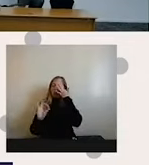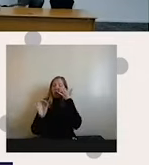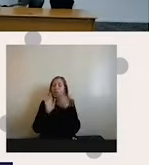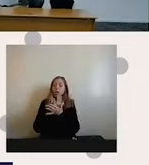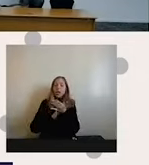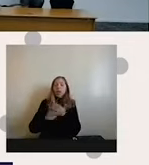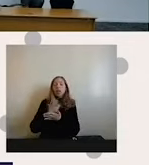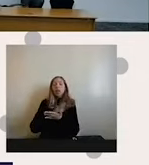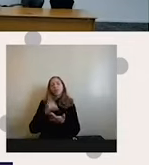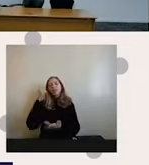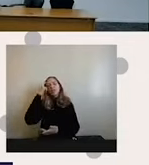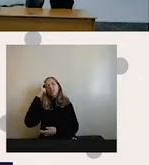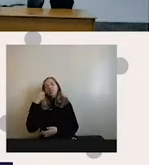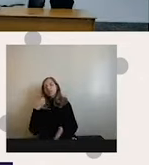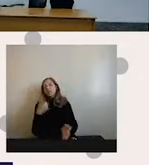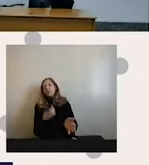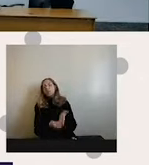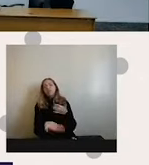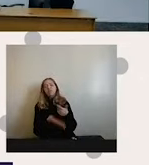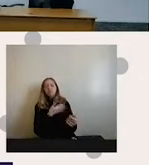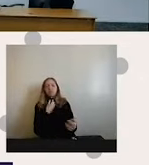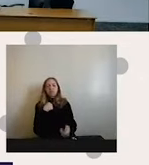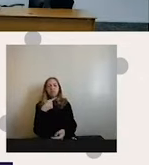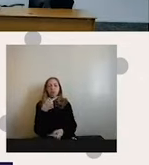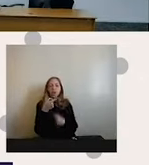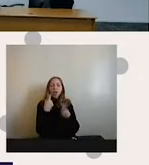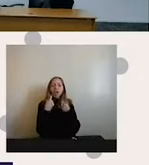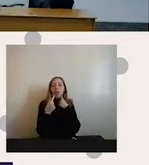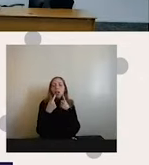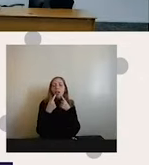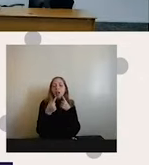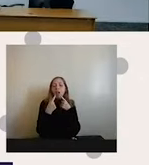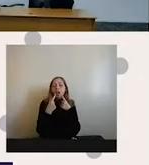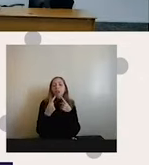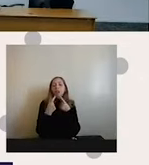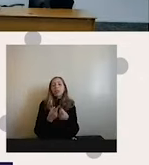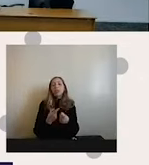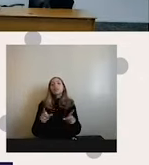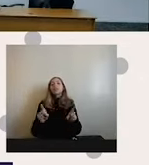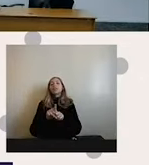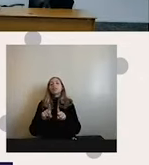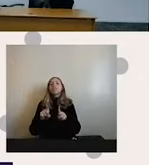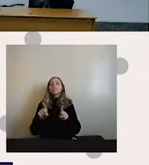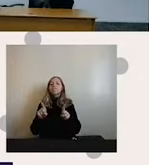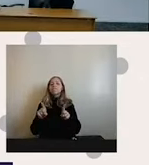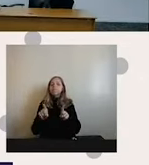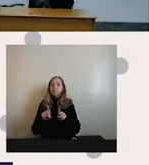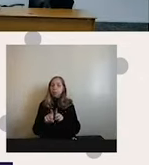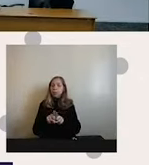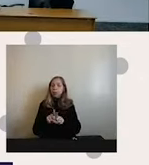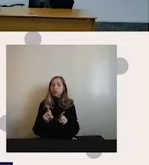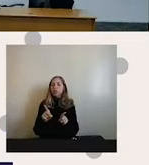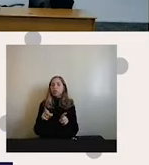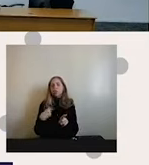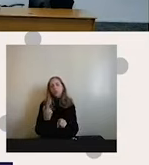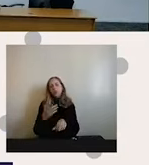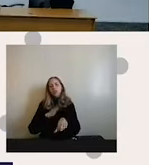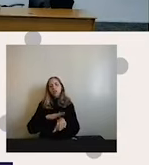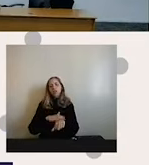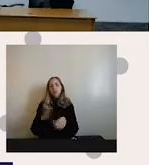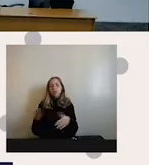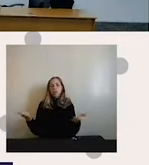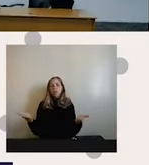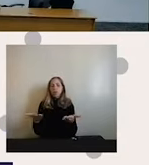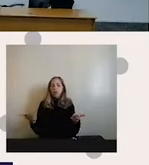estamos em tempos, não sei se sempre foi assim, mas nós estamos num tempo que é proibido sofrer no trabalho, né?